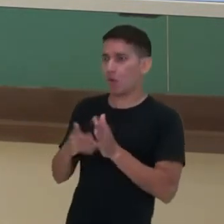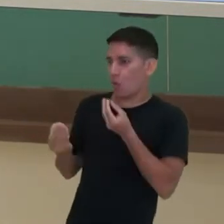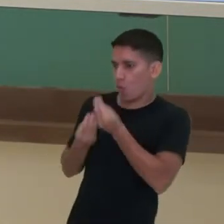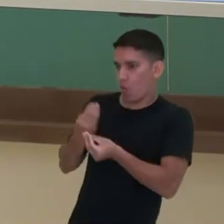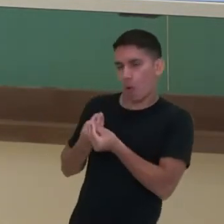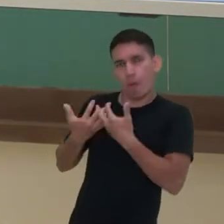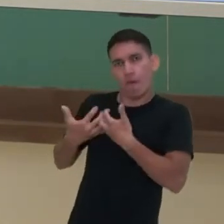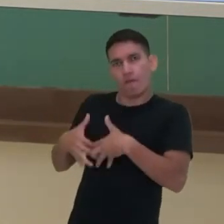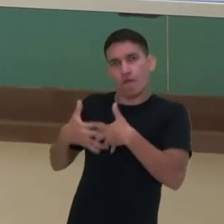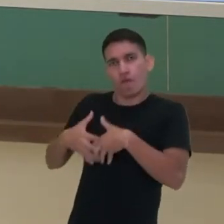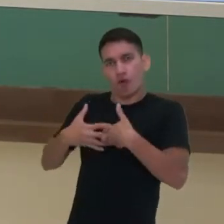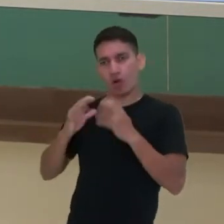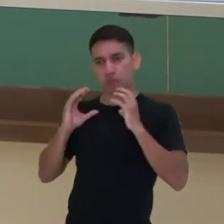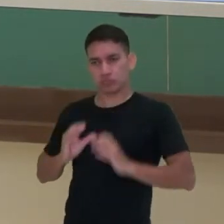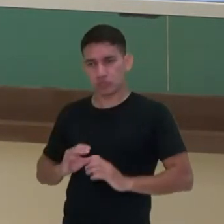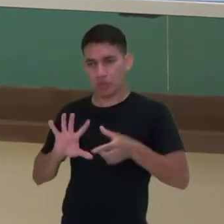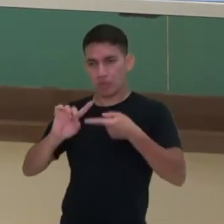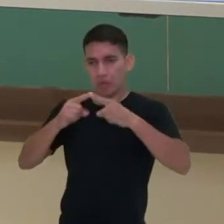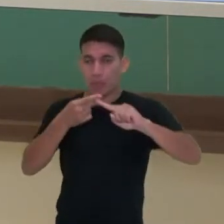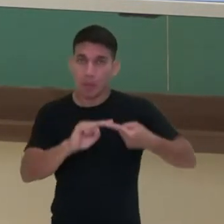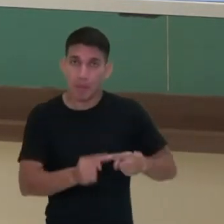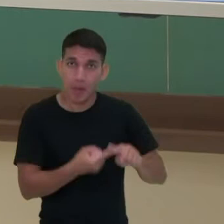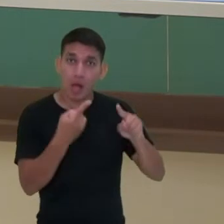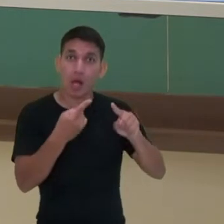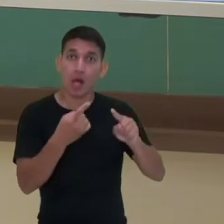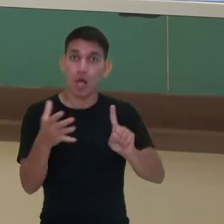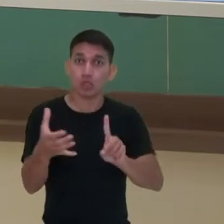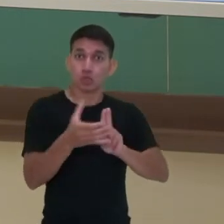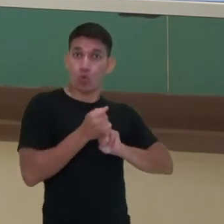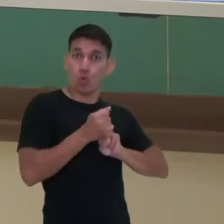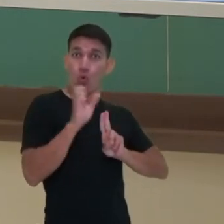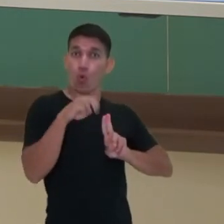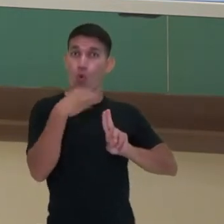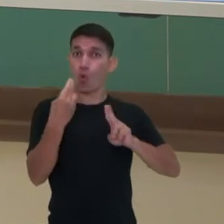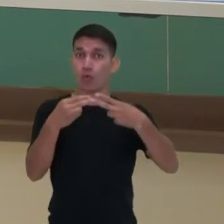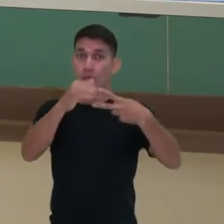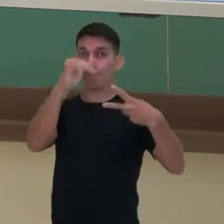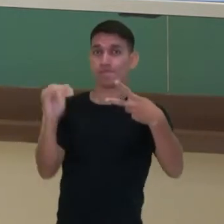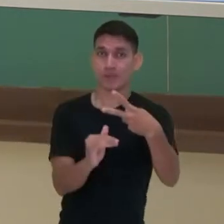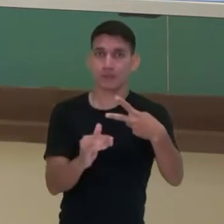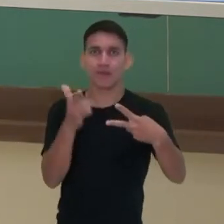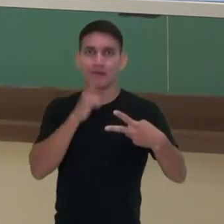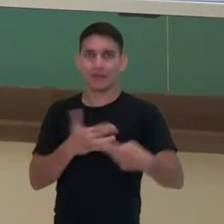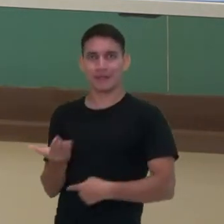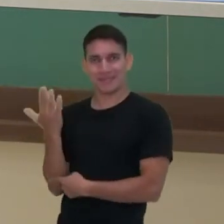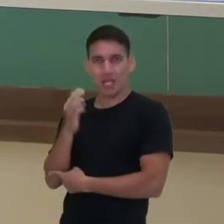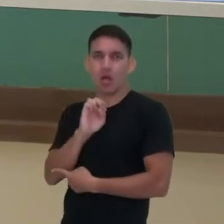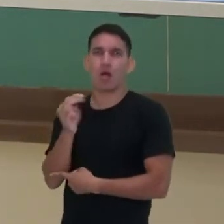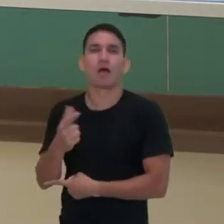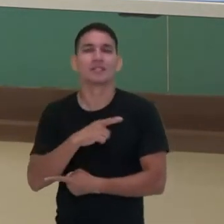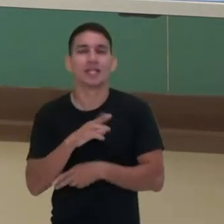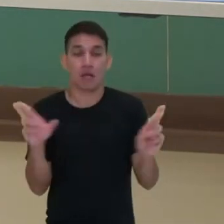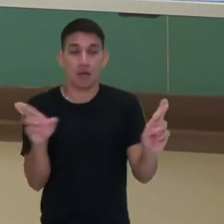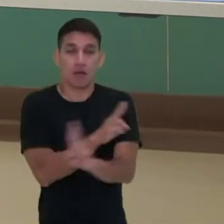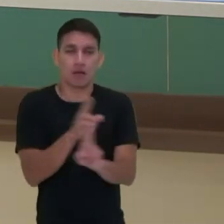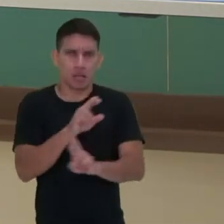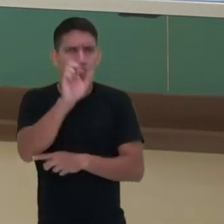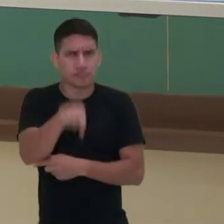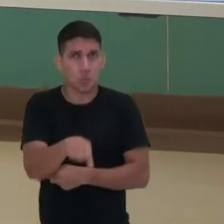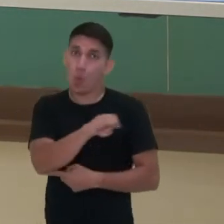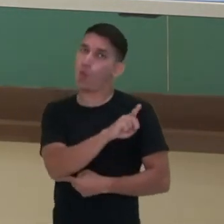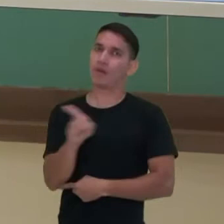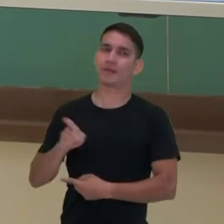família com dominância ou recessividade, ou se existe, né, alguma relação de dominância ou